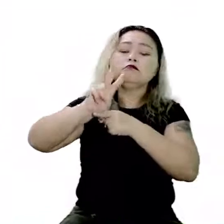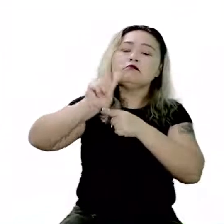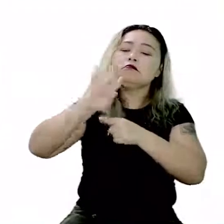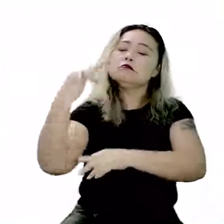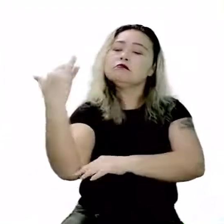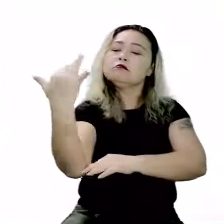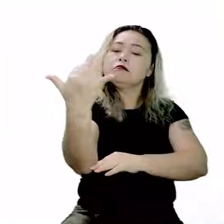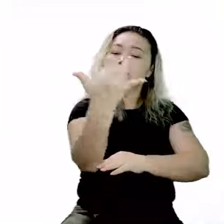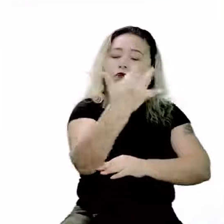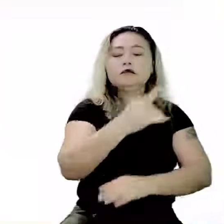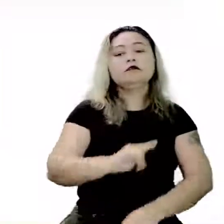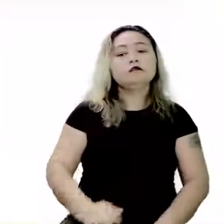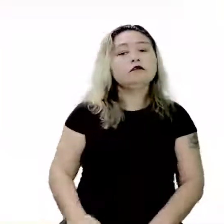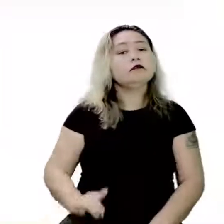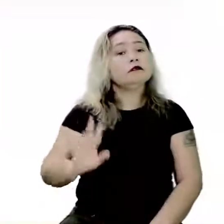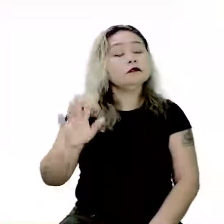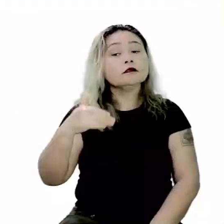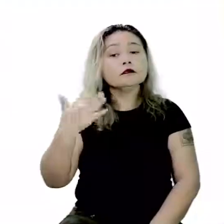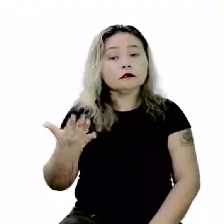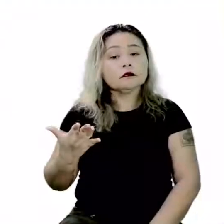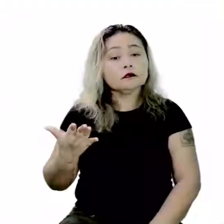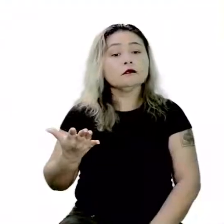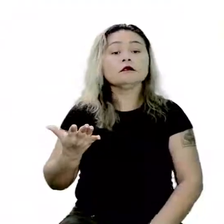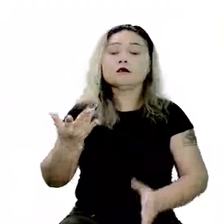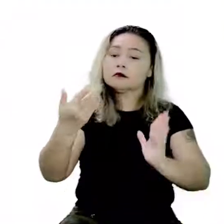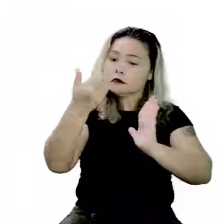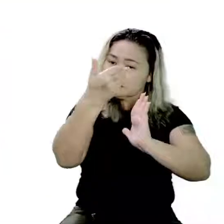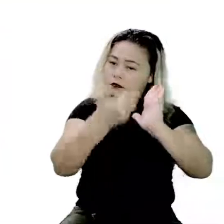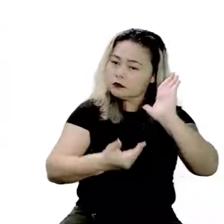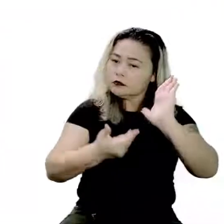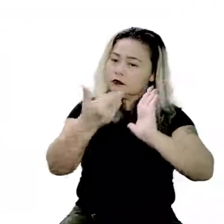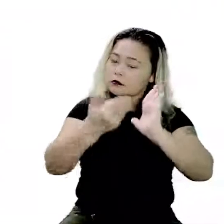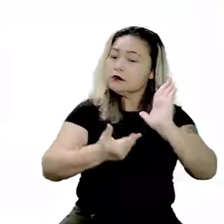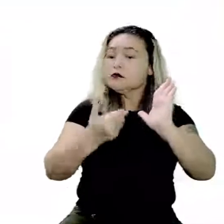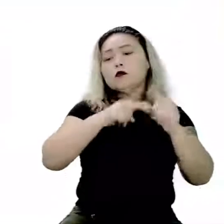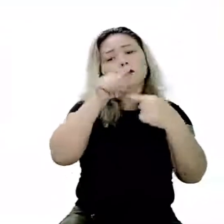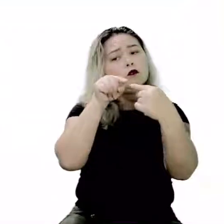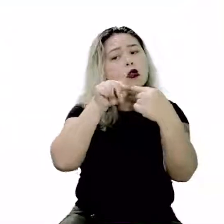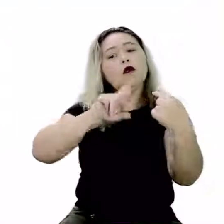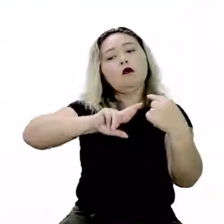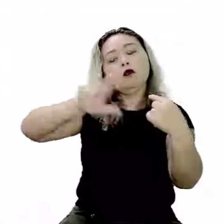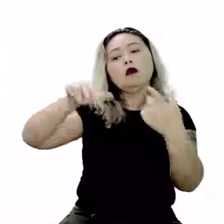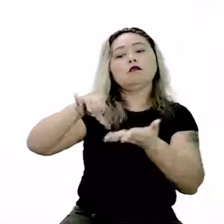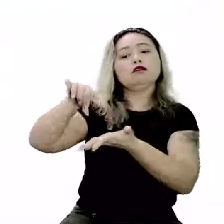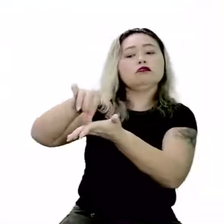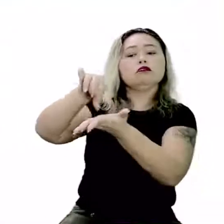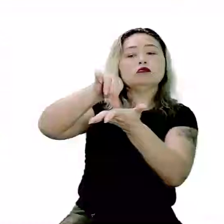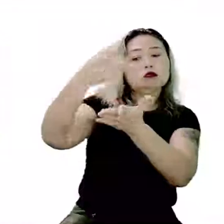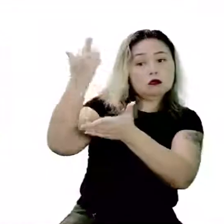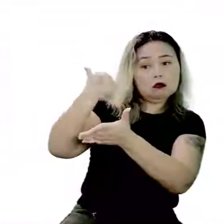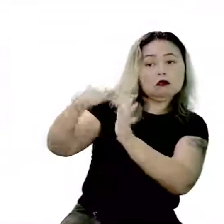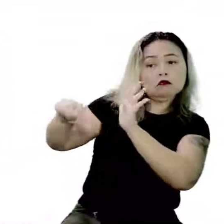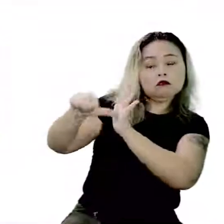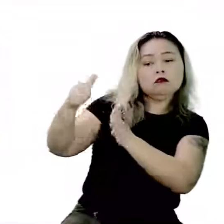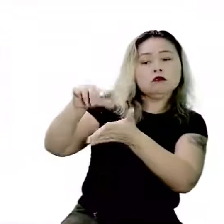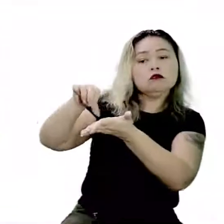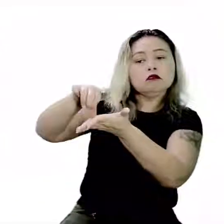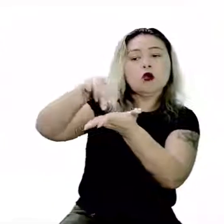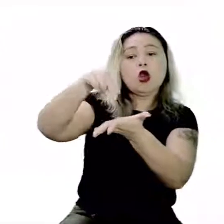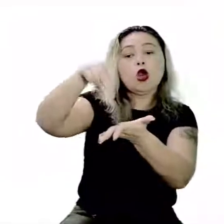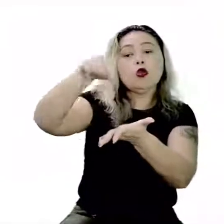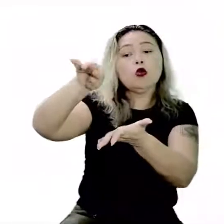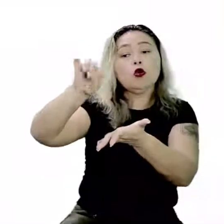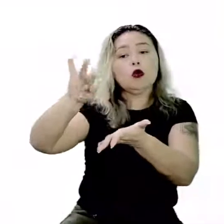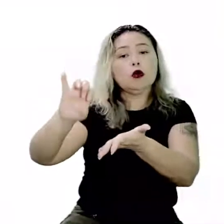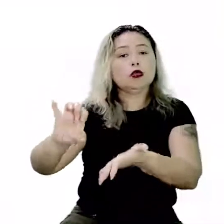preservação. Beleza? Então, o Planaflora tinha objetivos um pouco diferentes do primeiro Polo Noroeste.